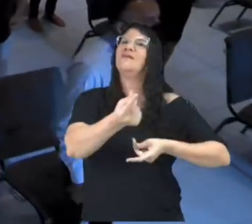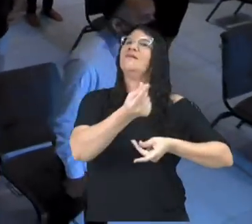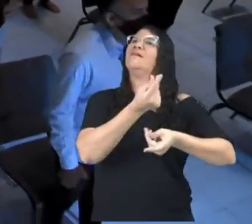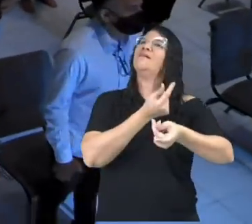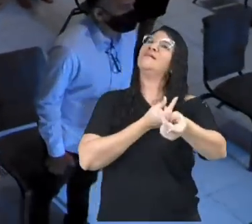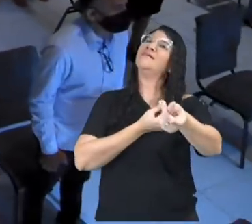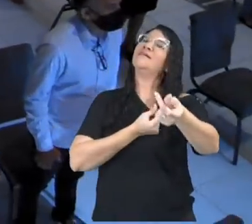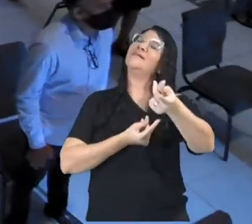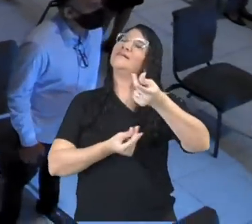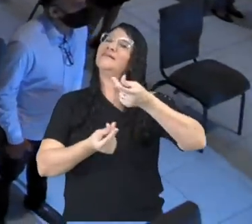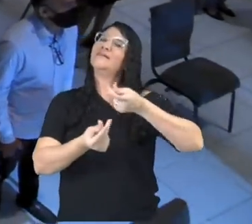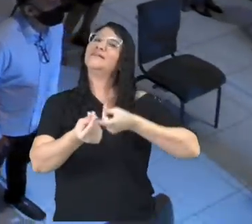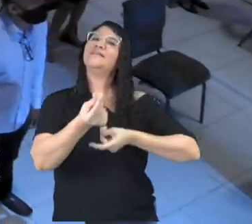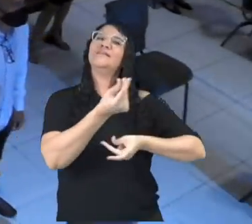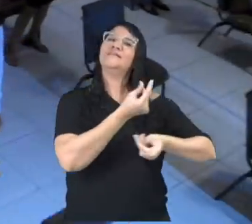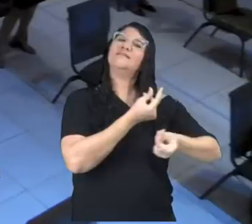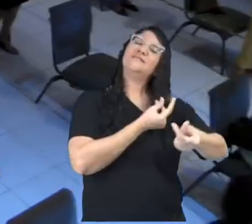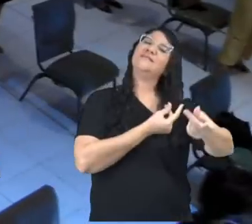está.